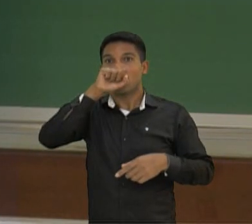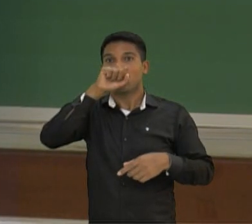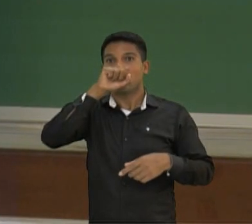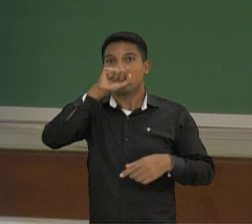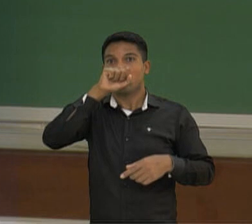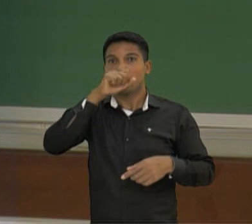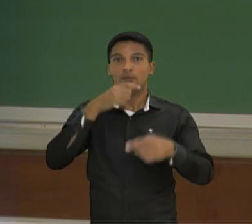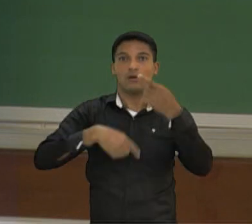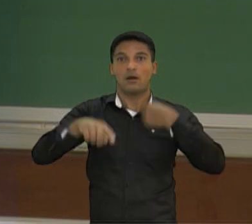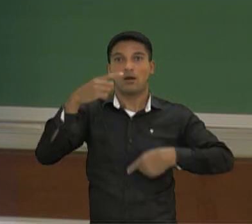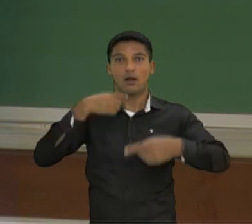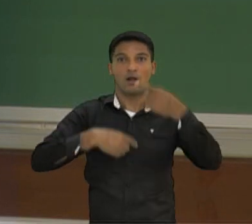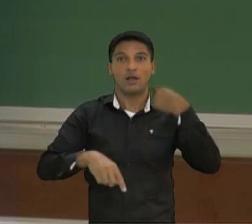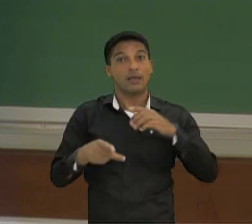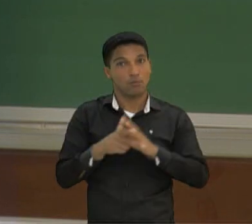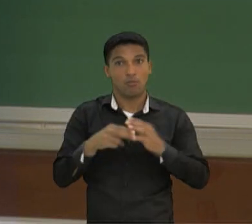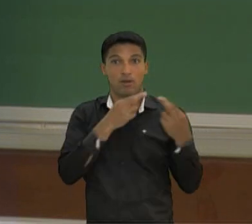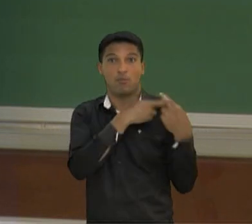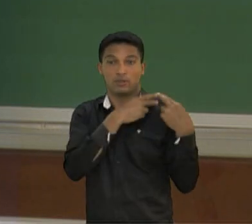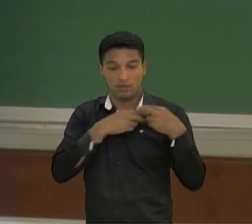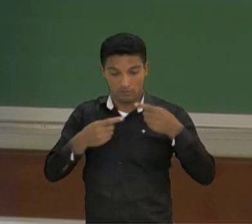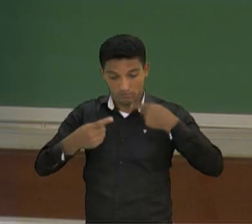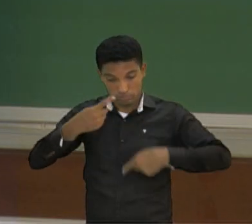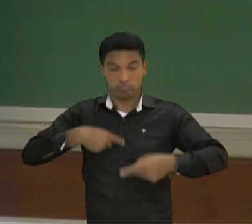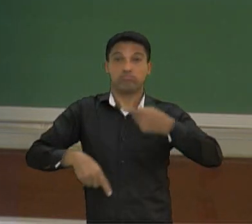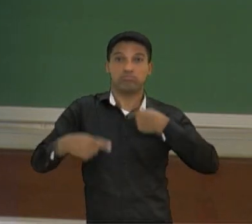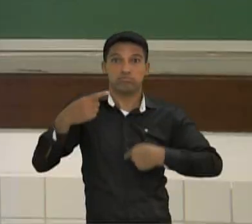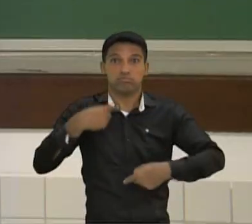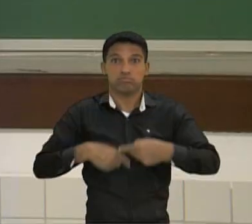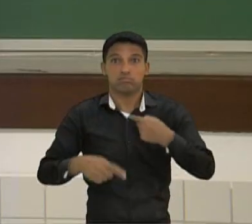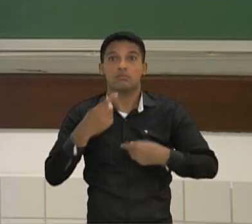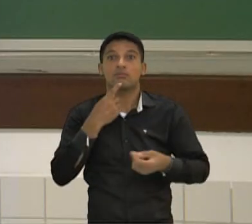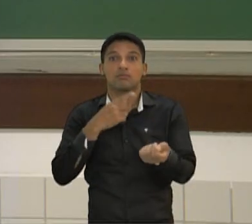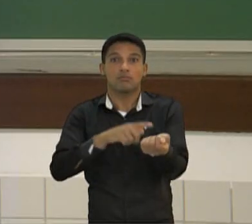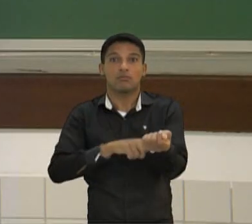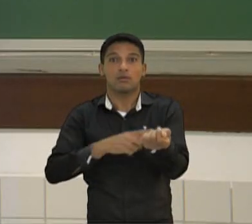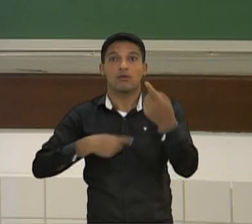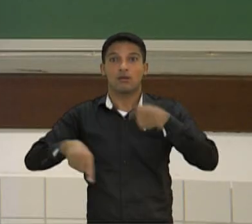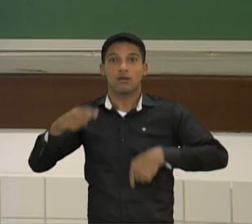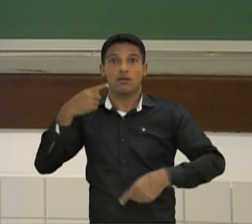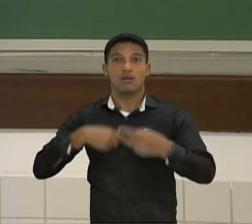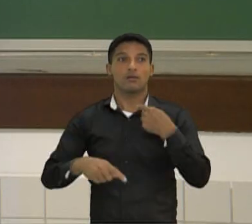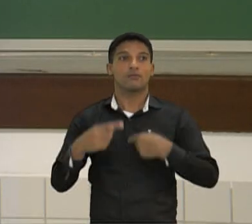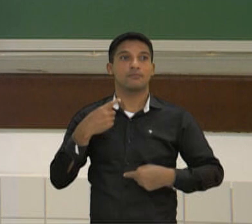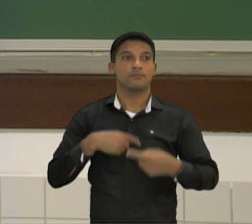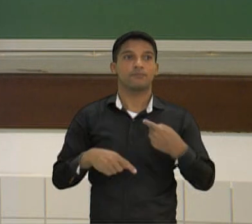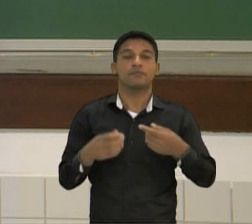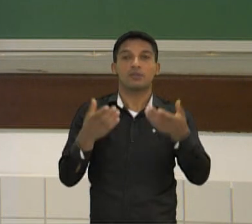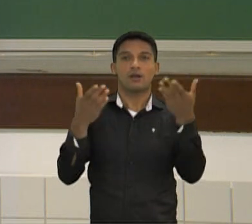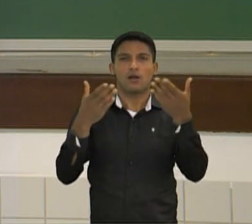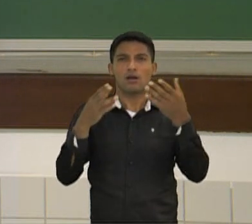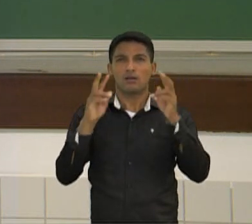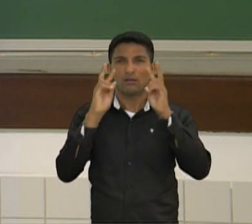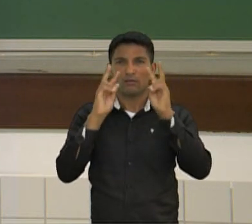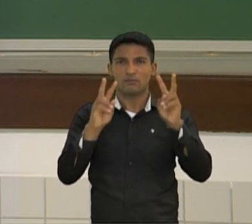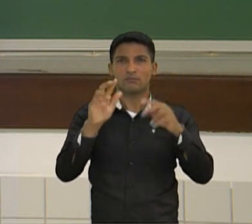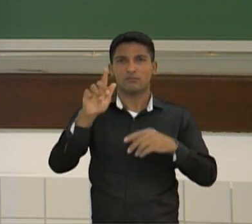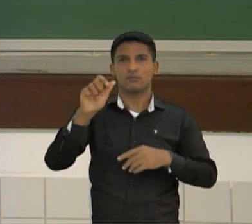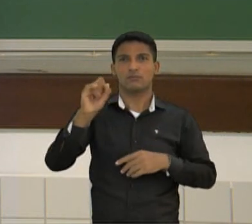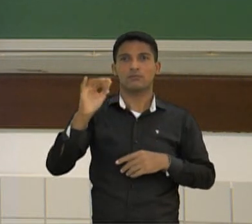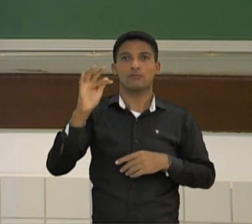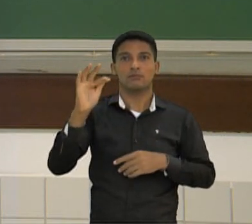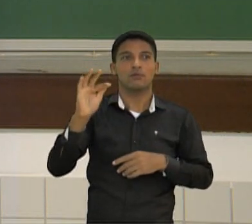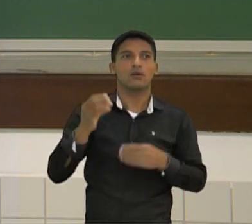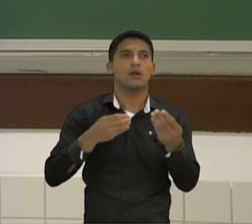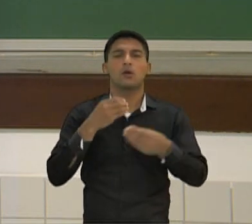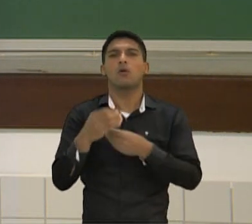acompanhar aqui a excreção. Olha só, eu trouxe esse GIF aqui, bem animadinho, para a gente poder entender como que acontece